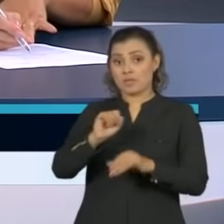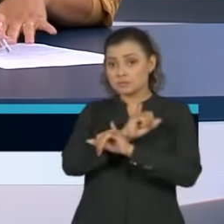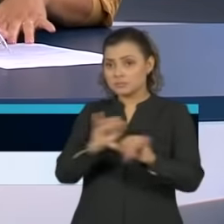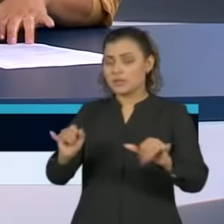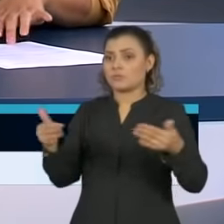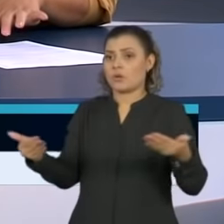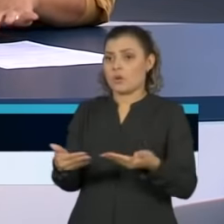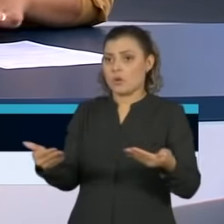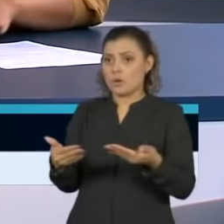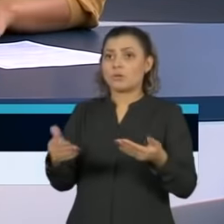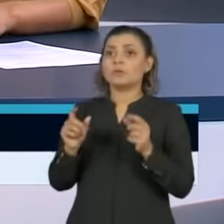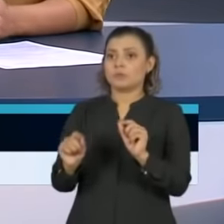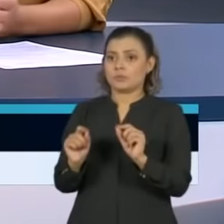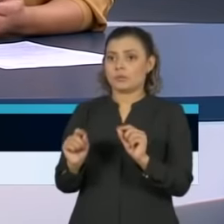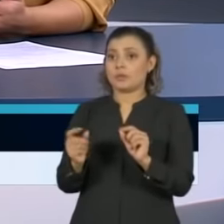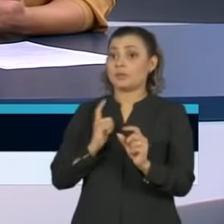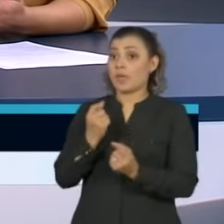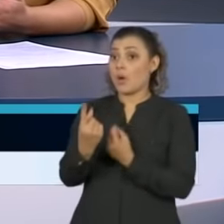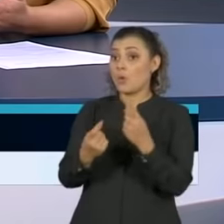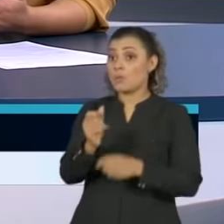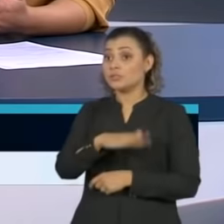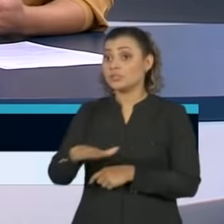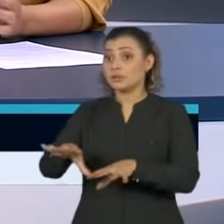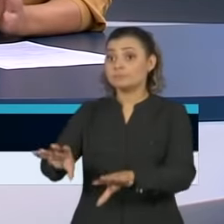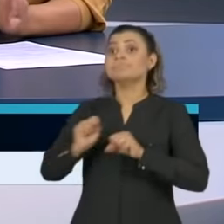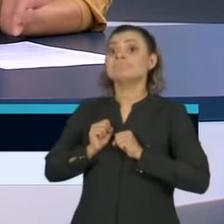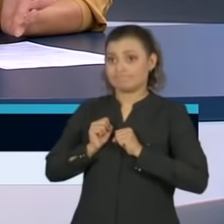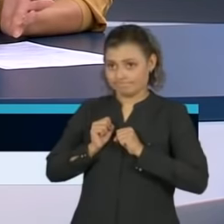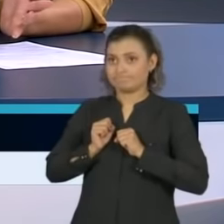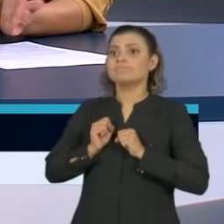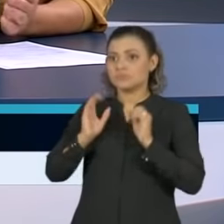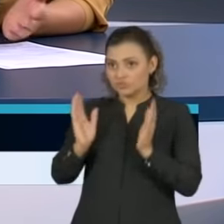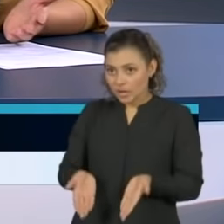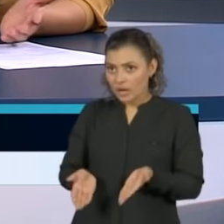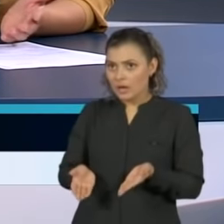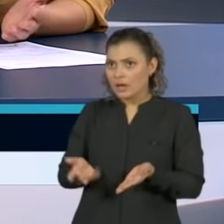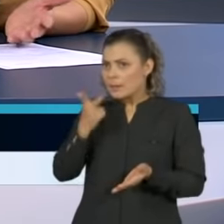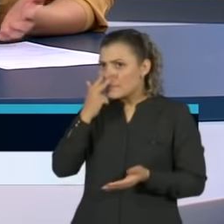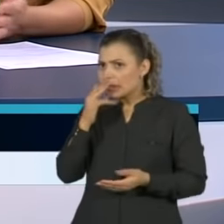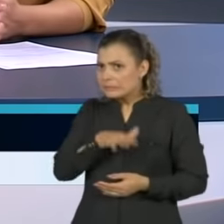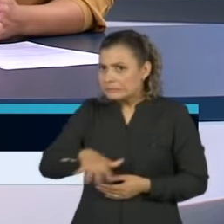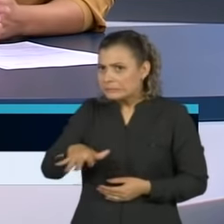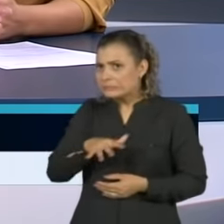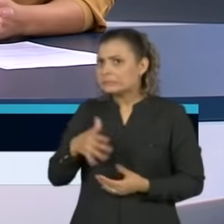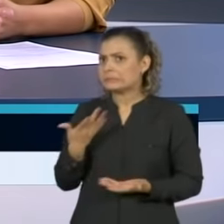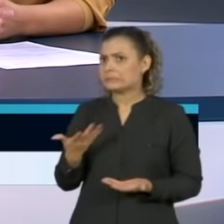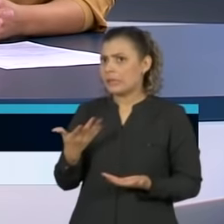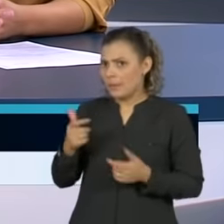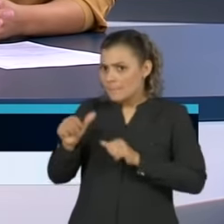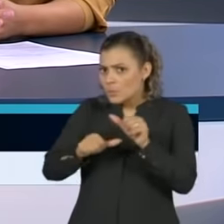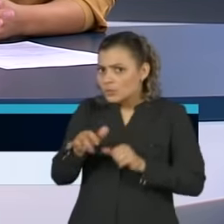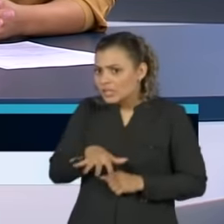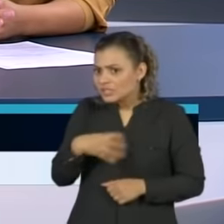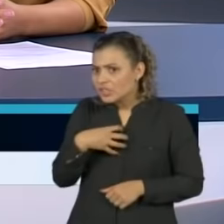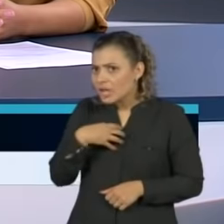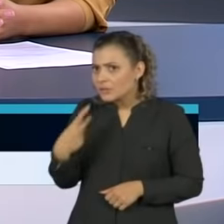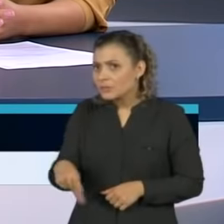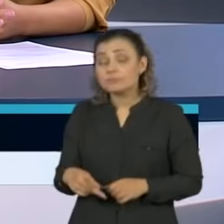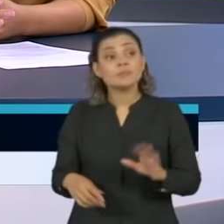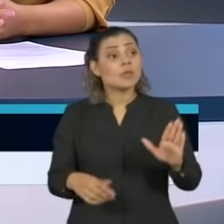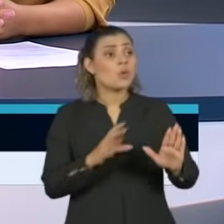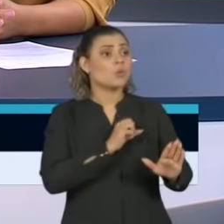há registros de casos de crianças infectadas pelo novo coronavírus. Isso muda a configuração de enfrentamento da doença? Pois bem, eu gostei